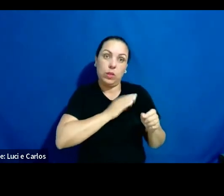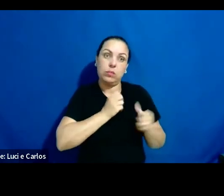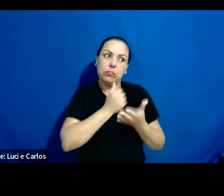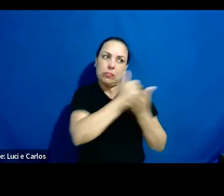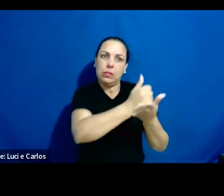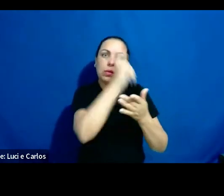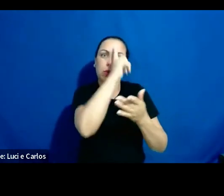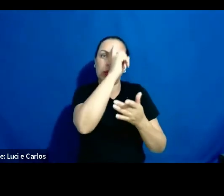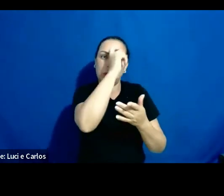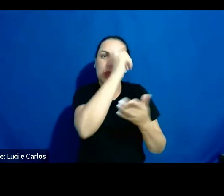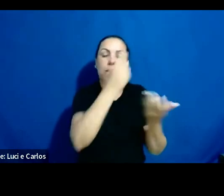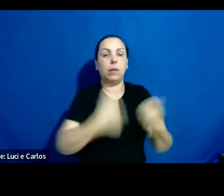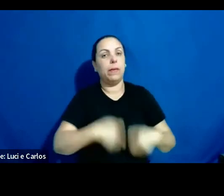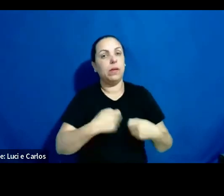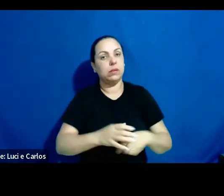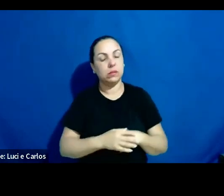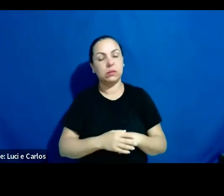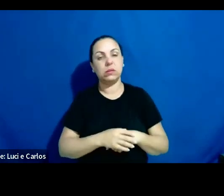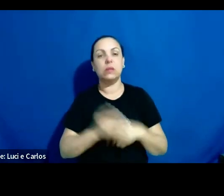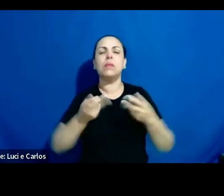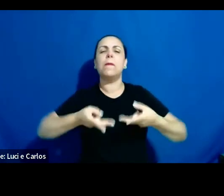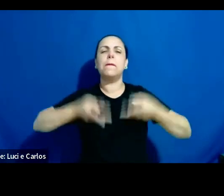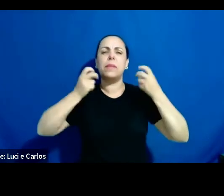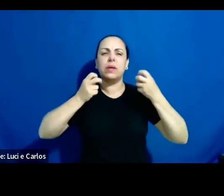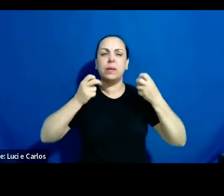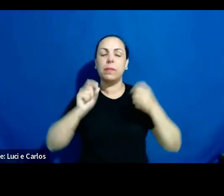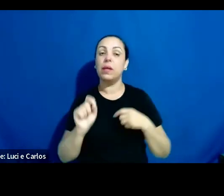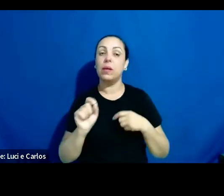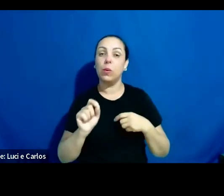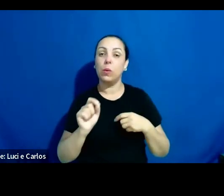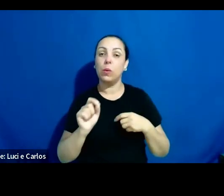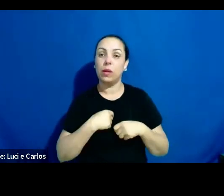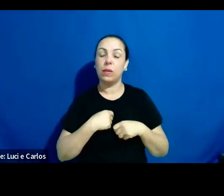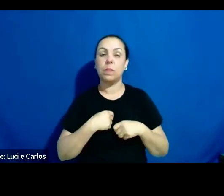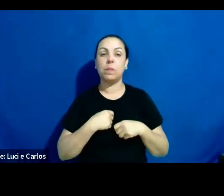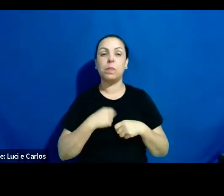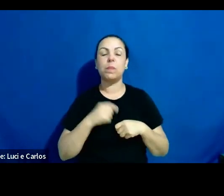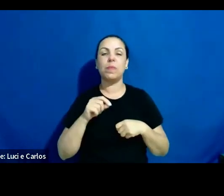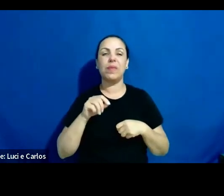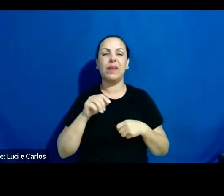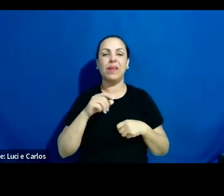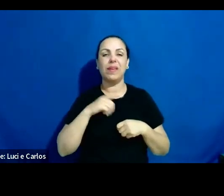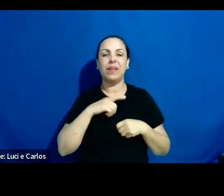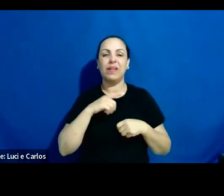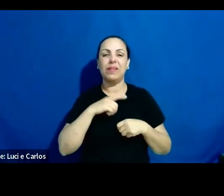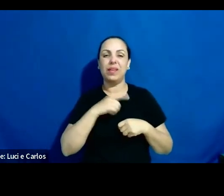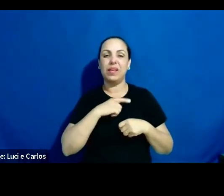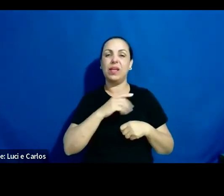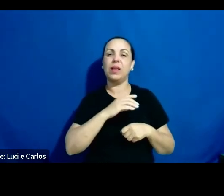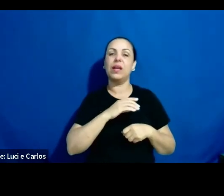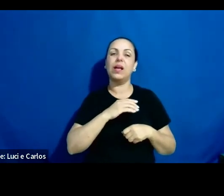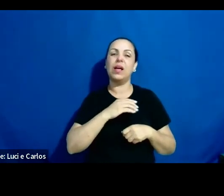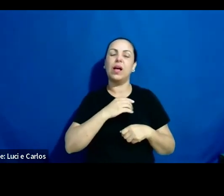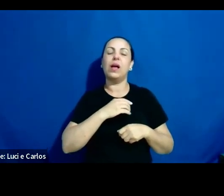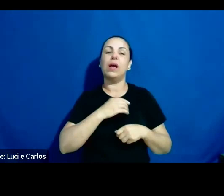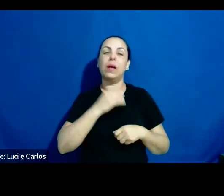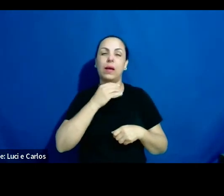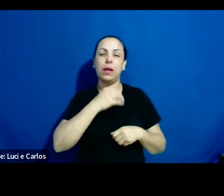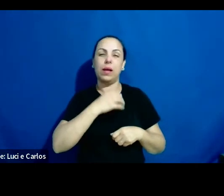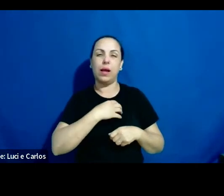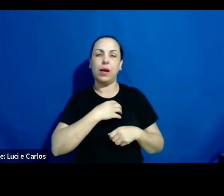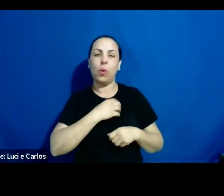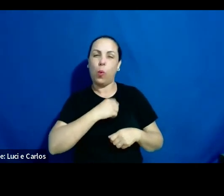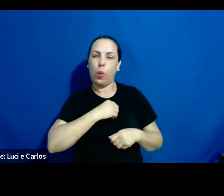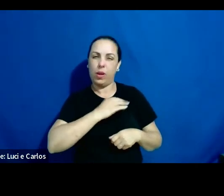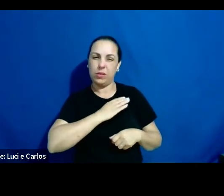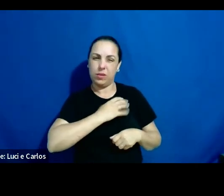Outra coisa que acontece, e que já é um passo, é a tal da miocardite, que é a inflamação do músculo